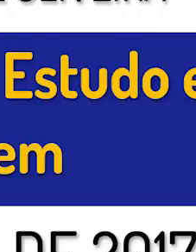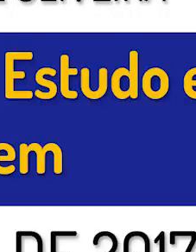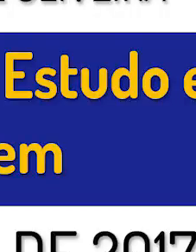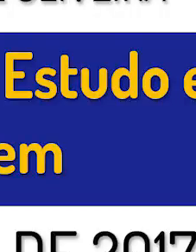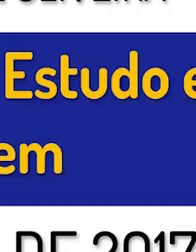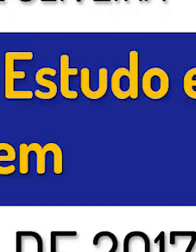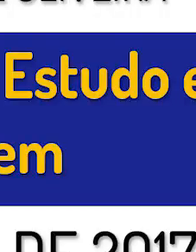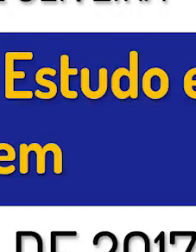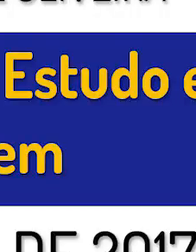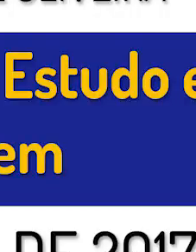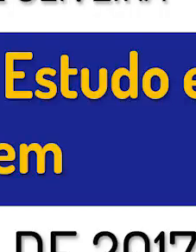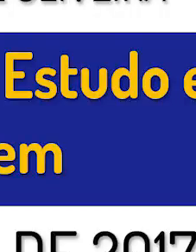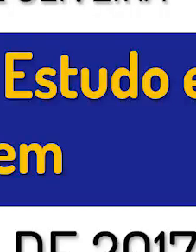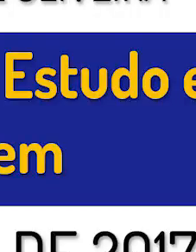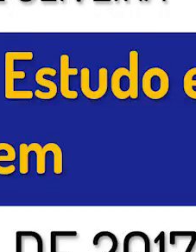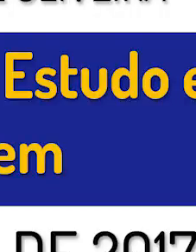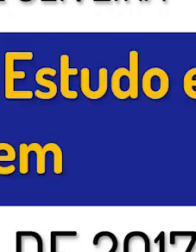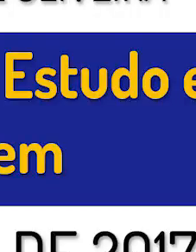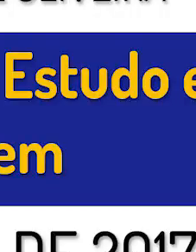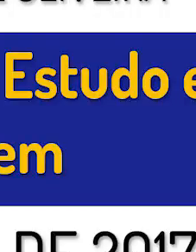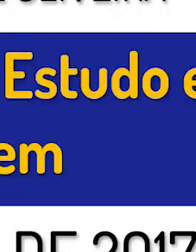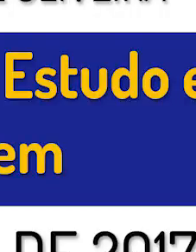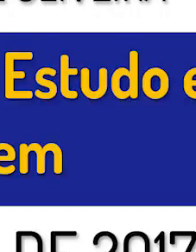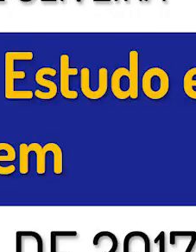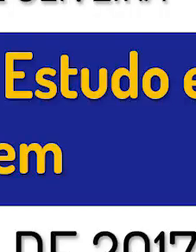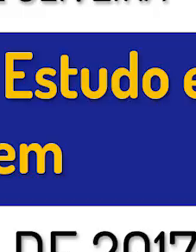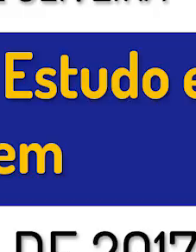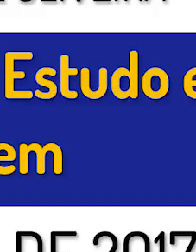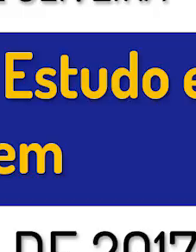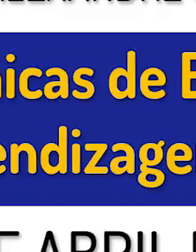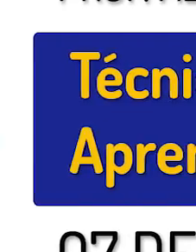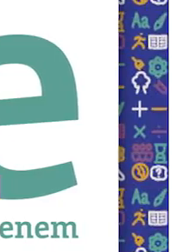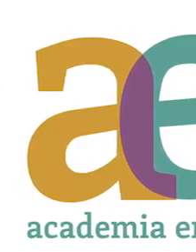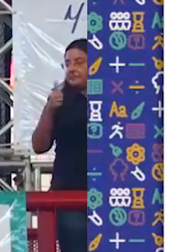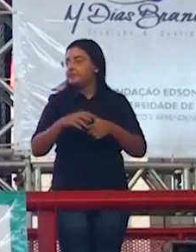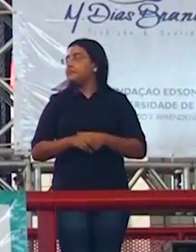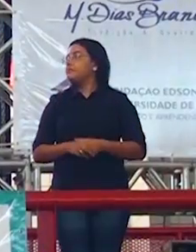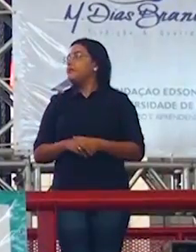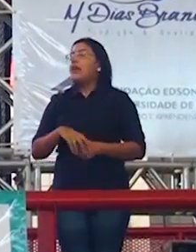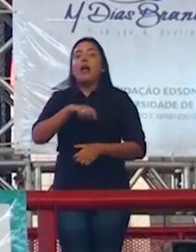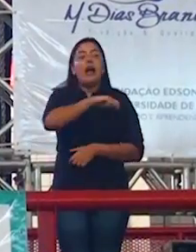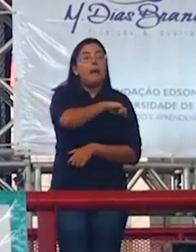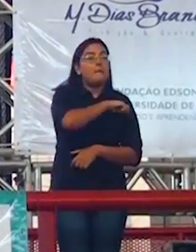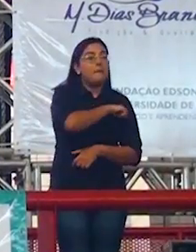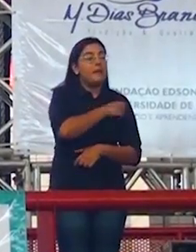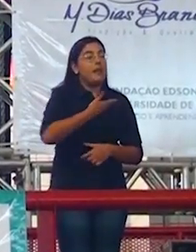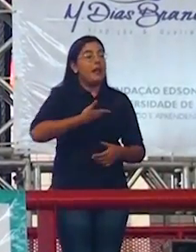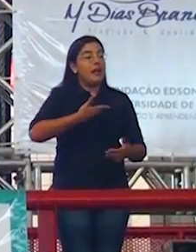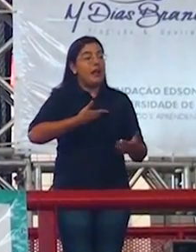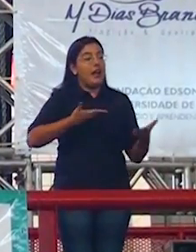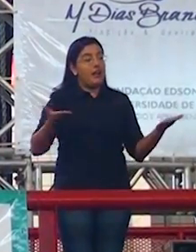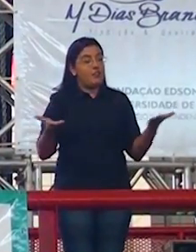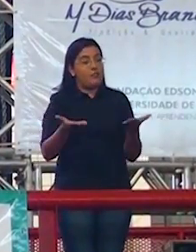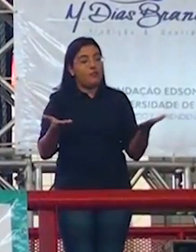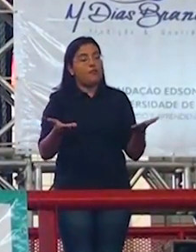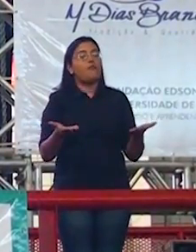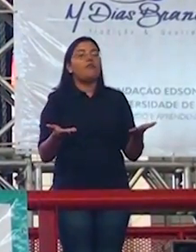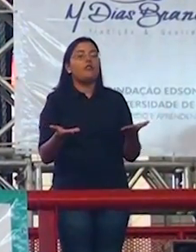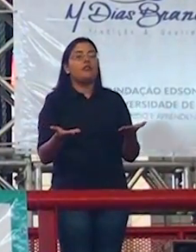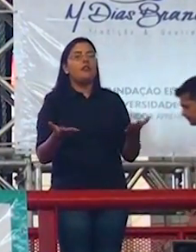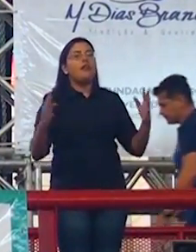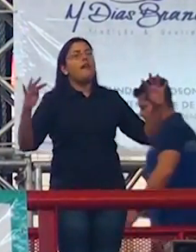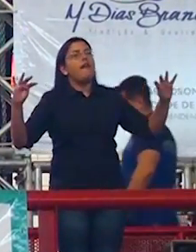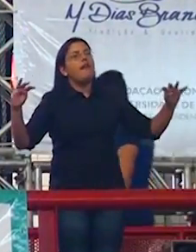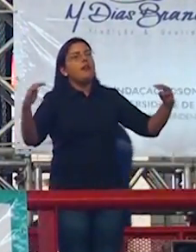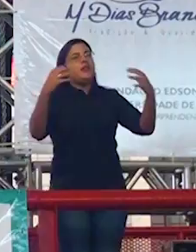Ok, boa tarde a todos e a todas, tudo bem com vocês? Meus amigos, então eu convido vocês a